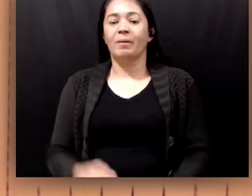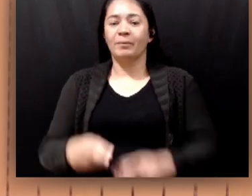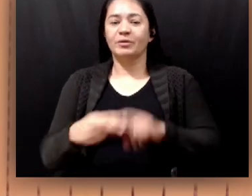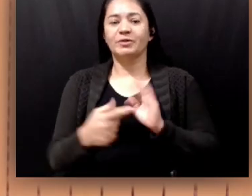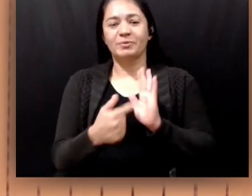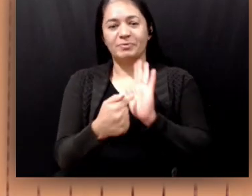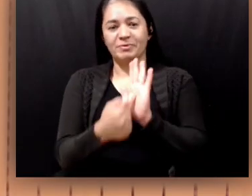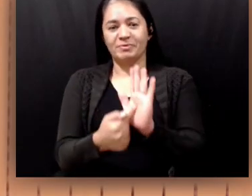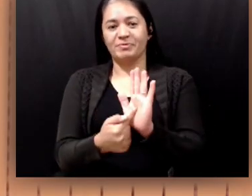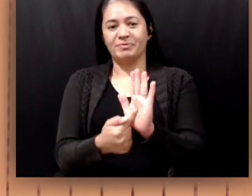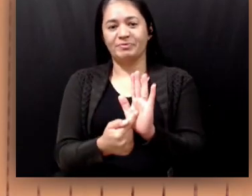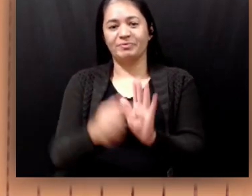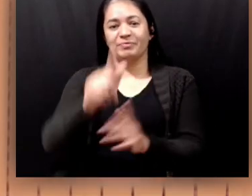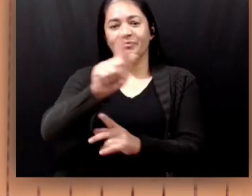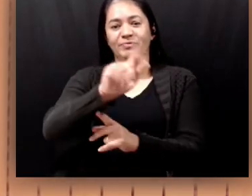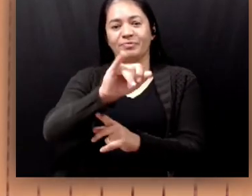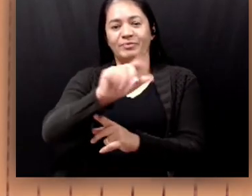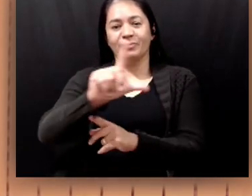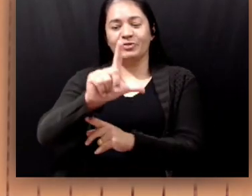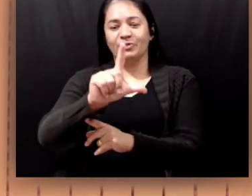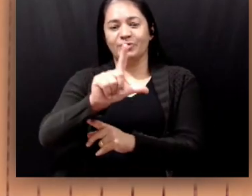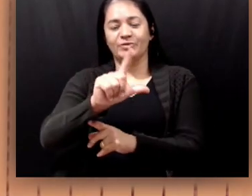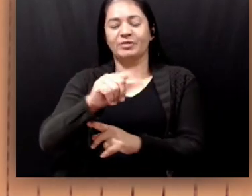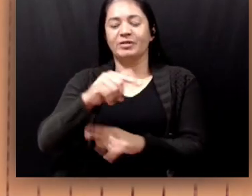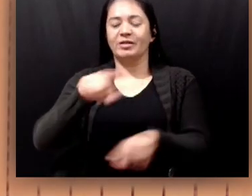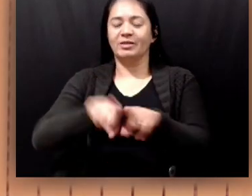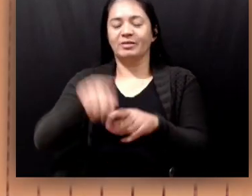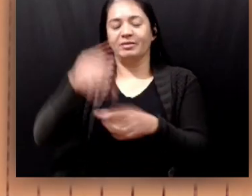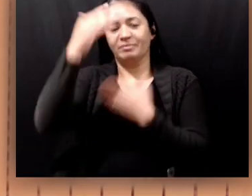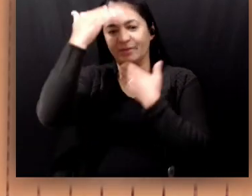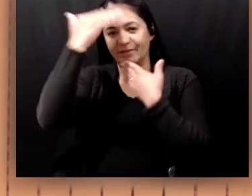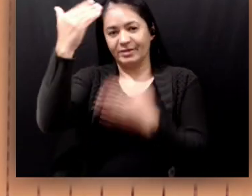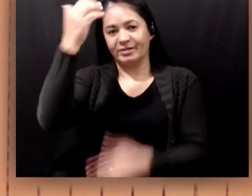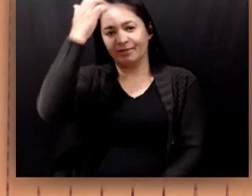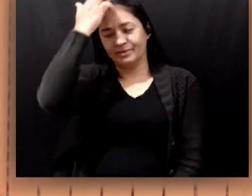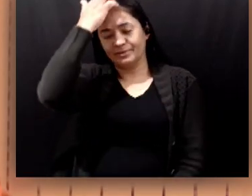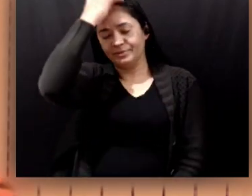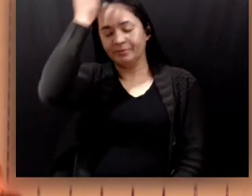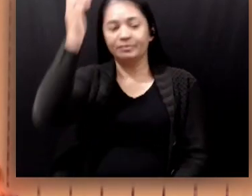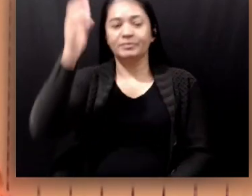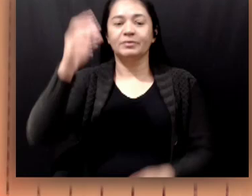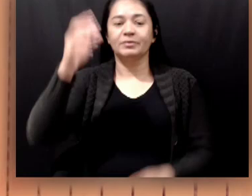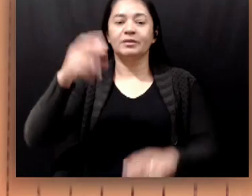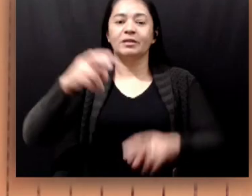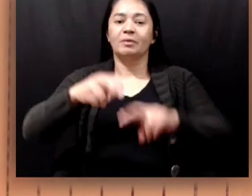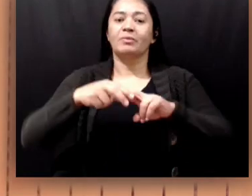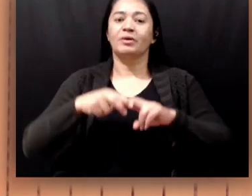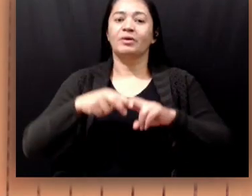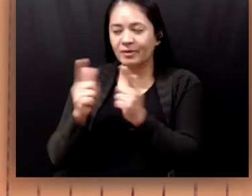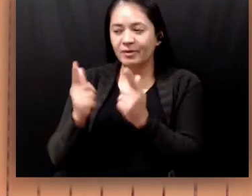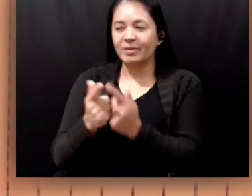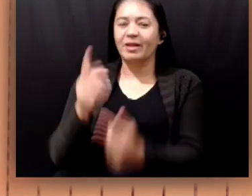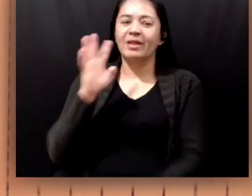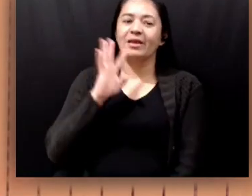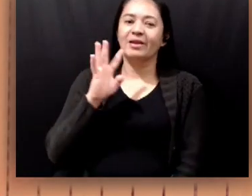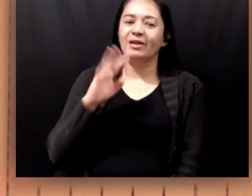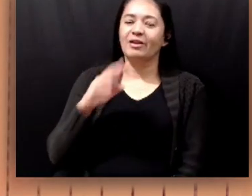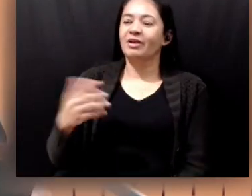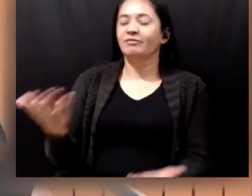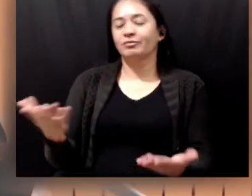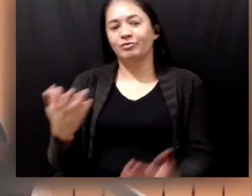Gil, também agradeço. E através dessa turminha legal, aí veio o nosso vereador,